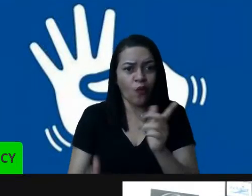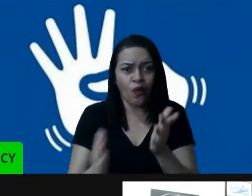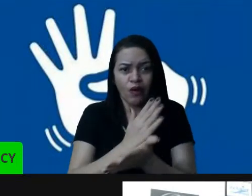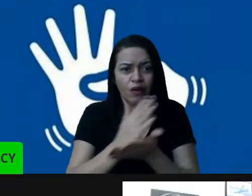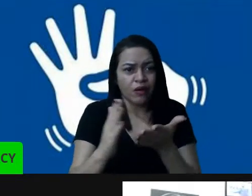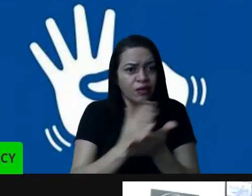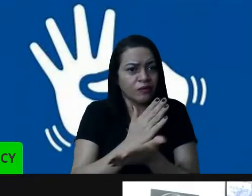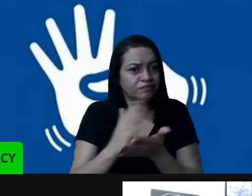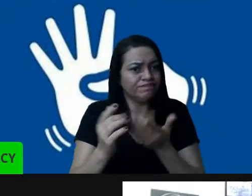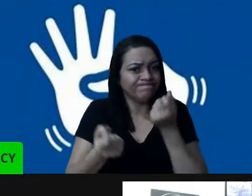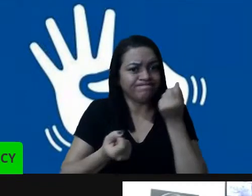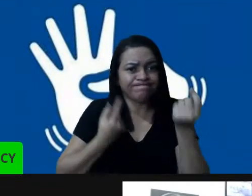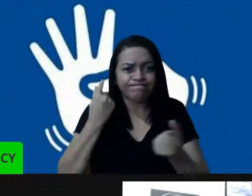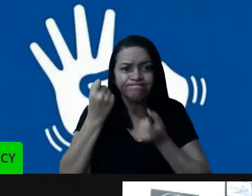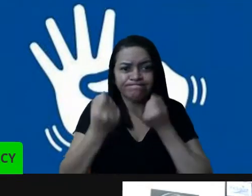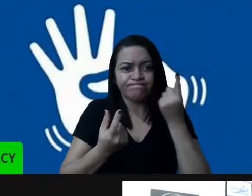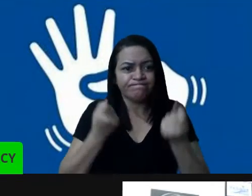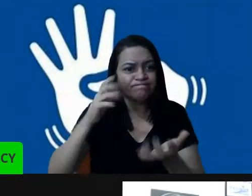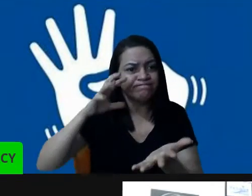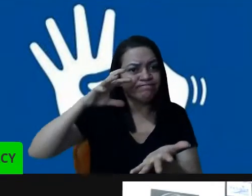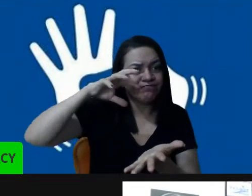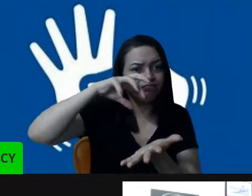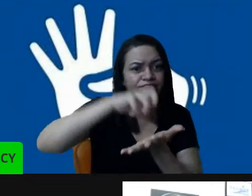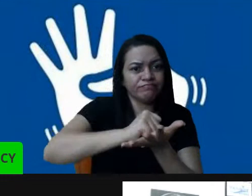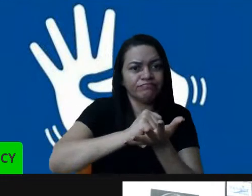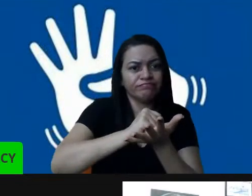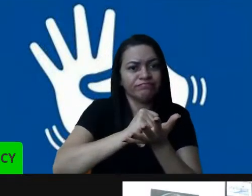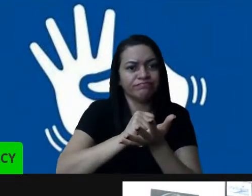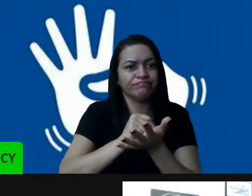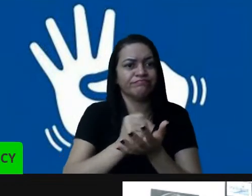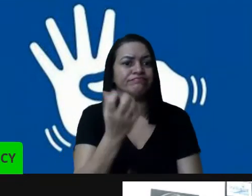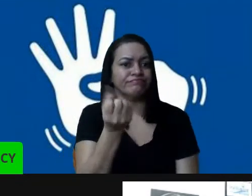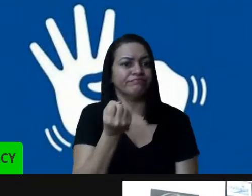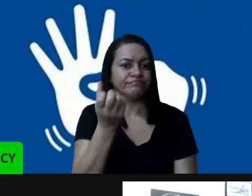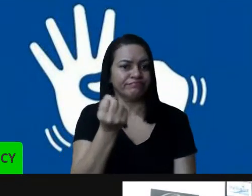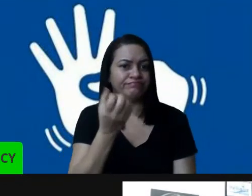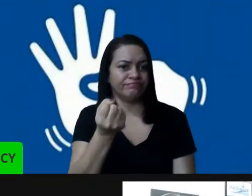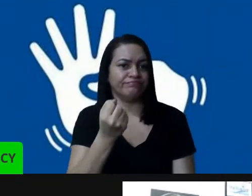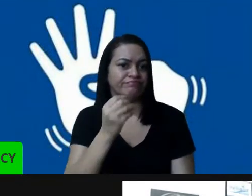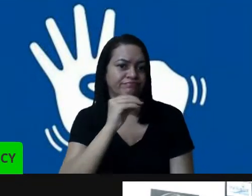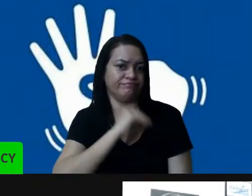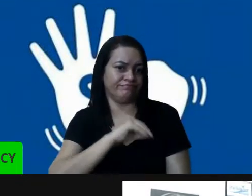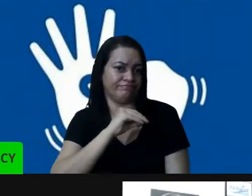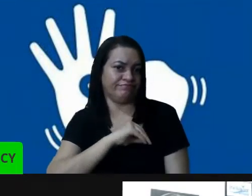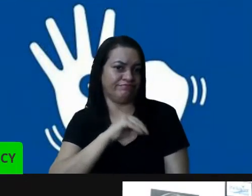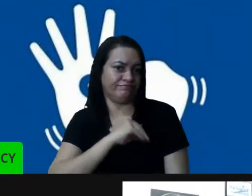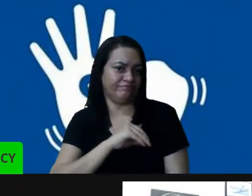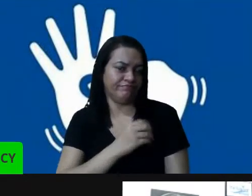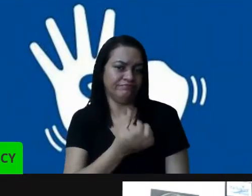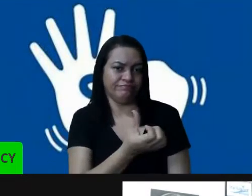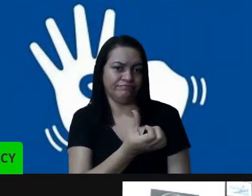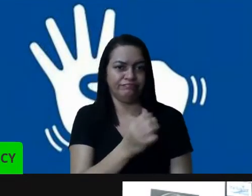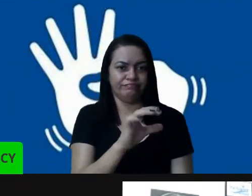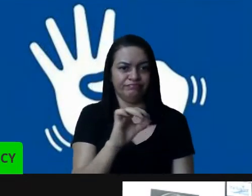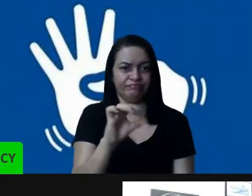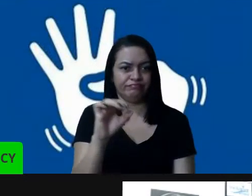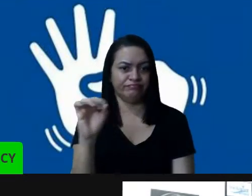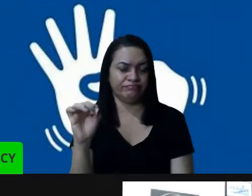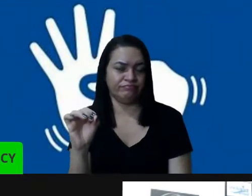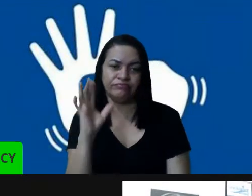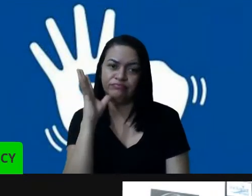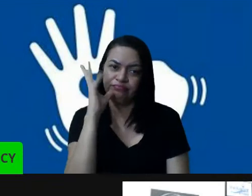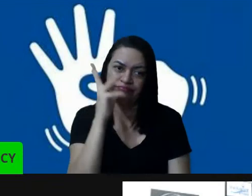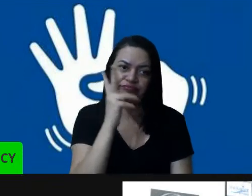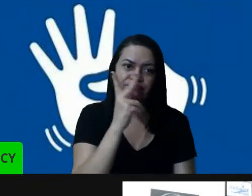auxílio emergencial, né? E a gente já está aí passando 3 meses, né? Vamos passar terceiro mês de